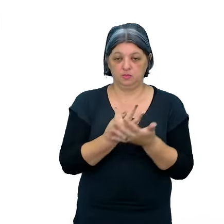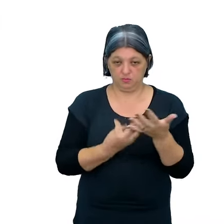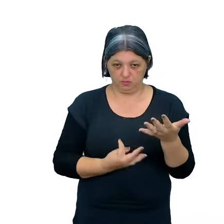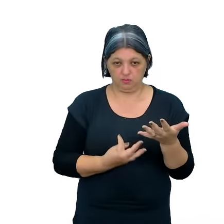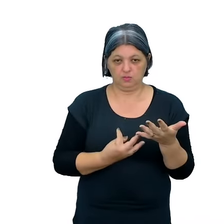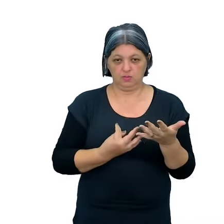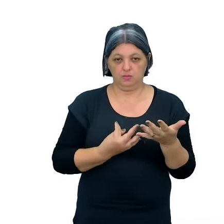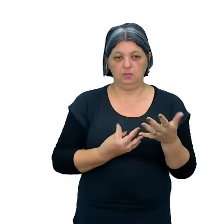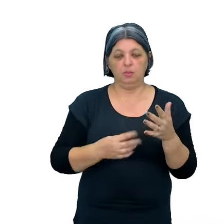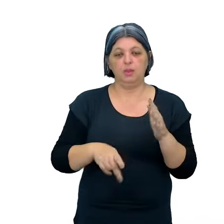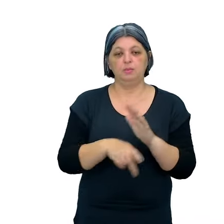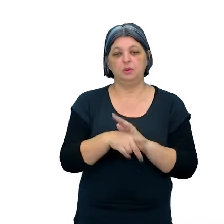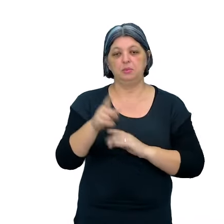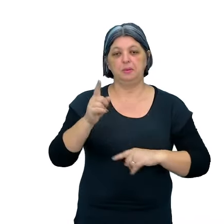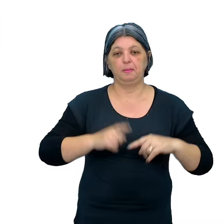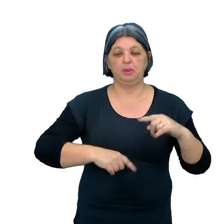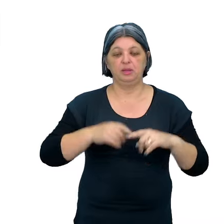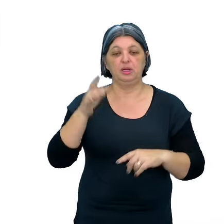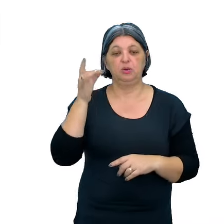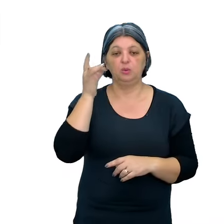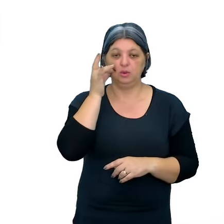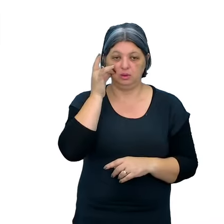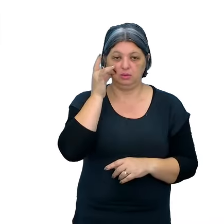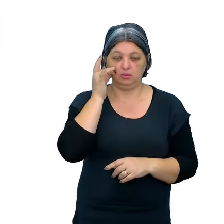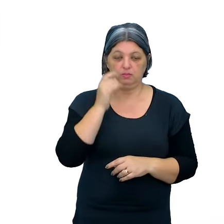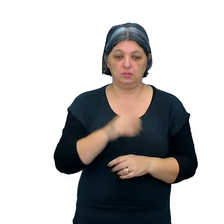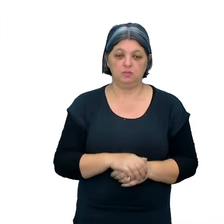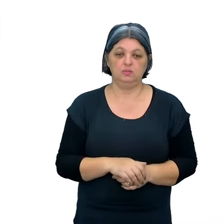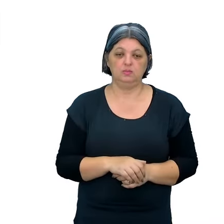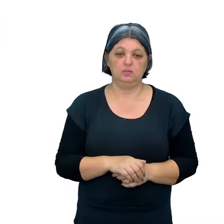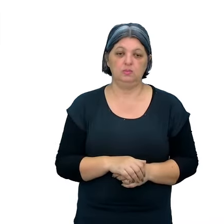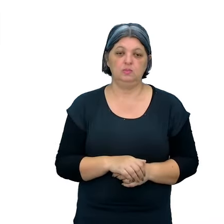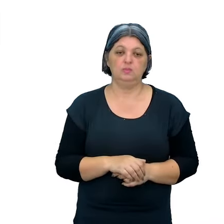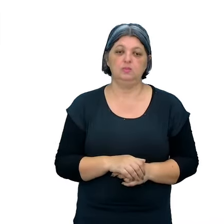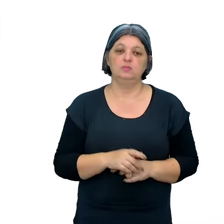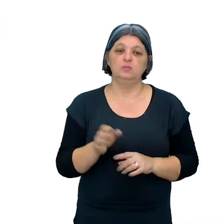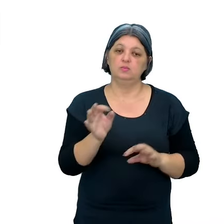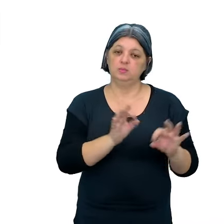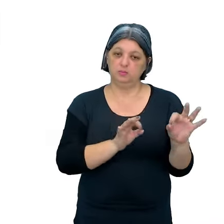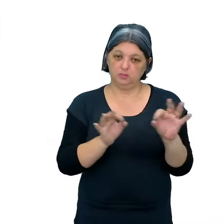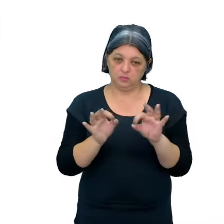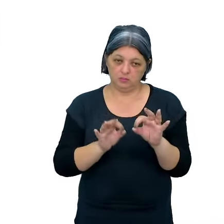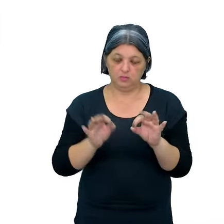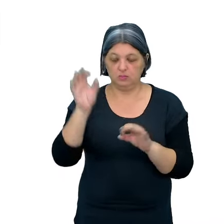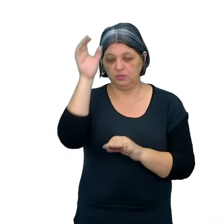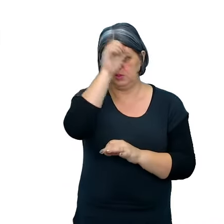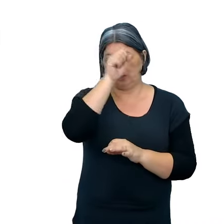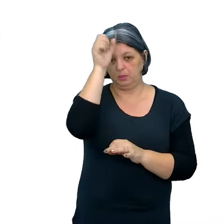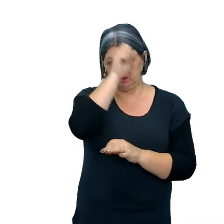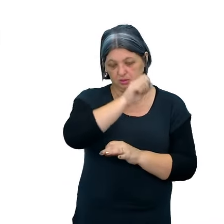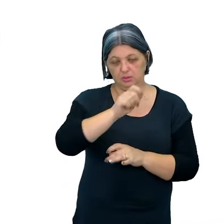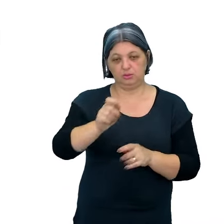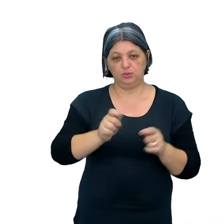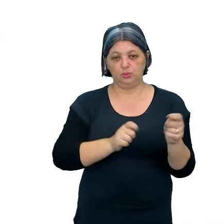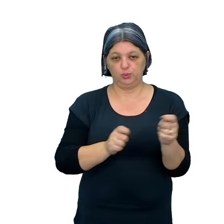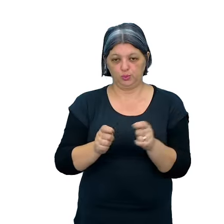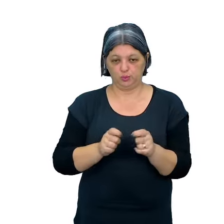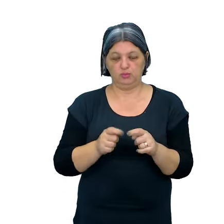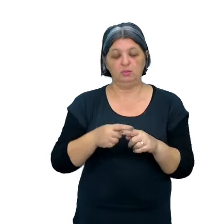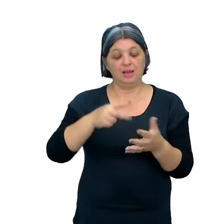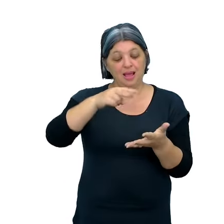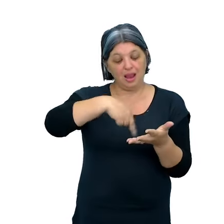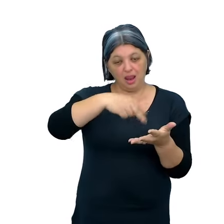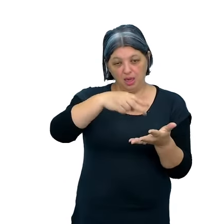material concreto, exercer o conjunto de domínios de aprendizagem, sobretudo leitura